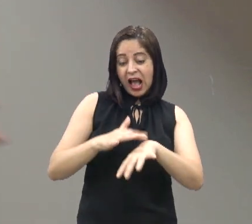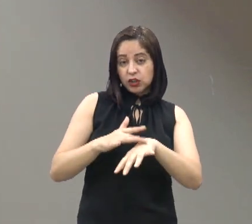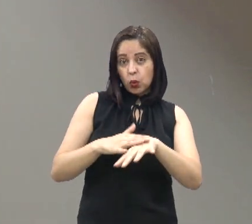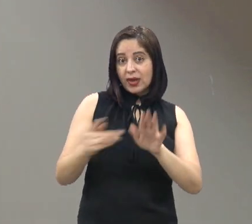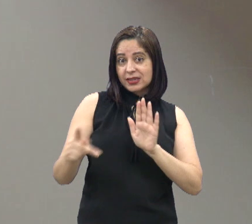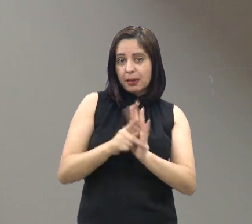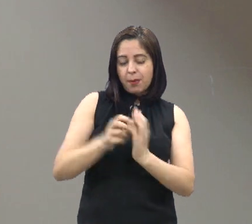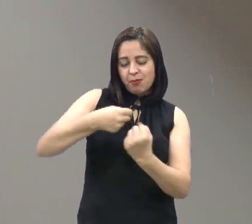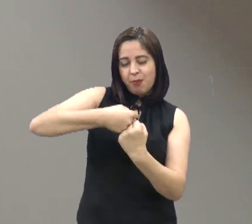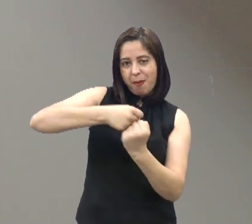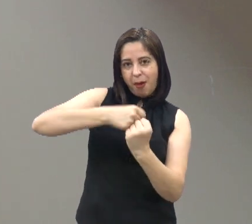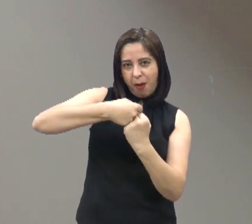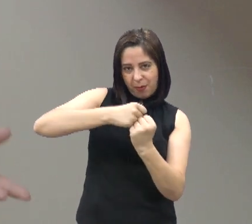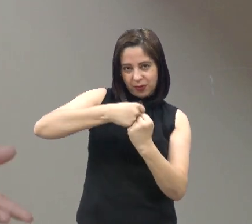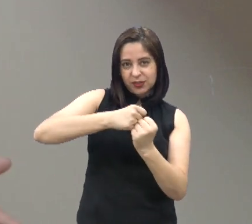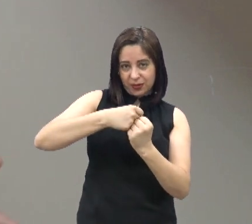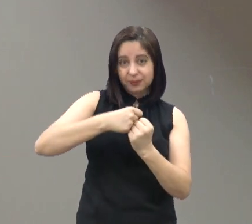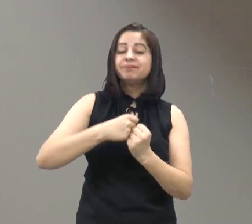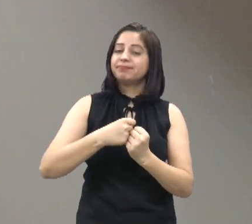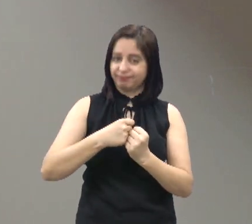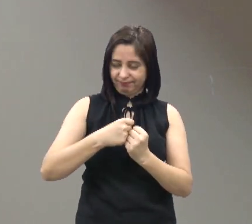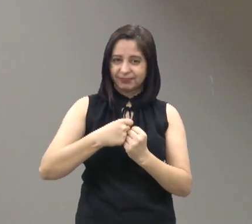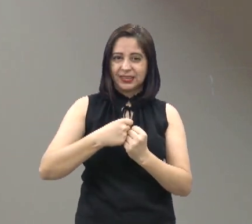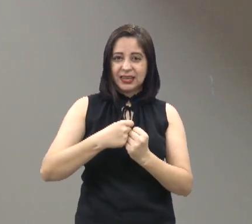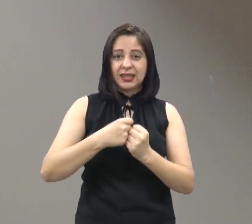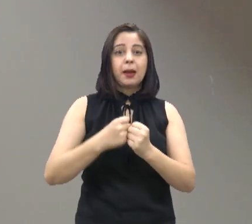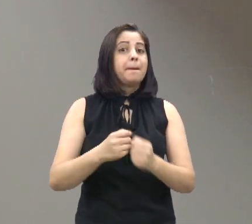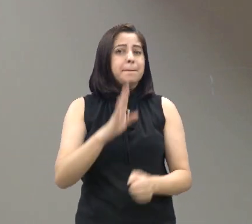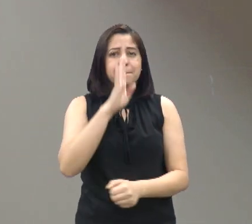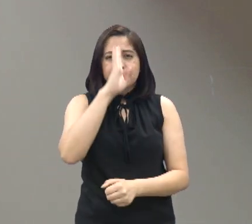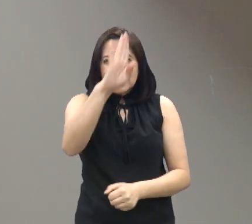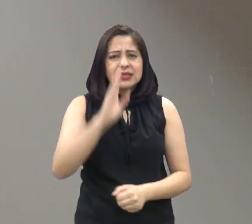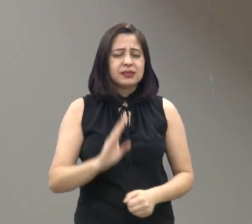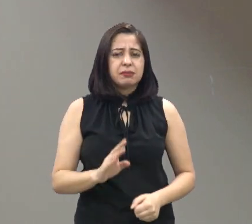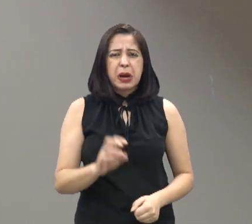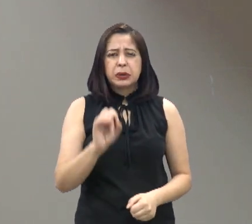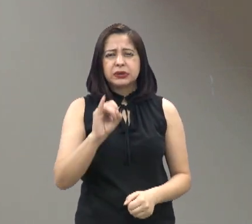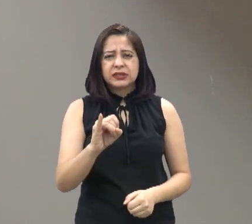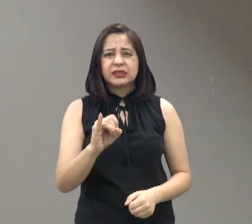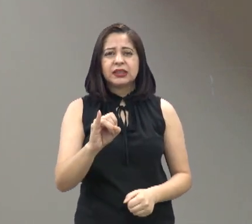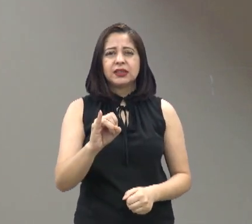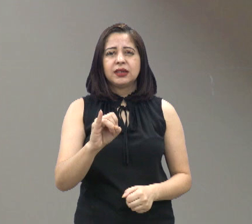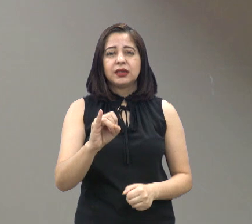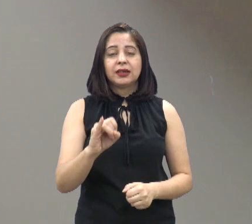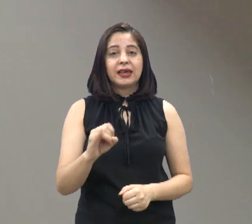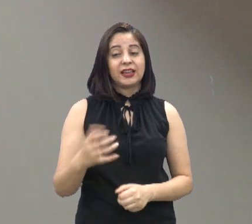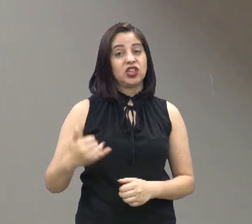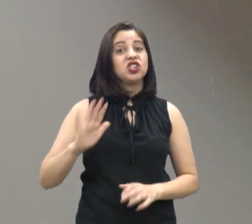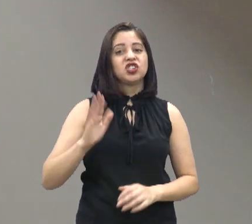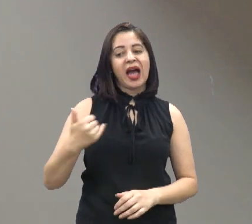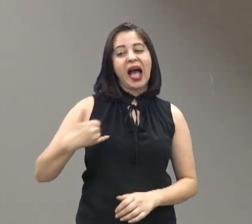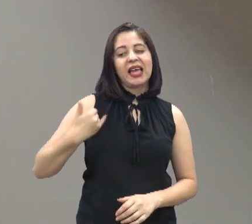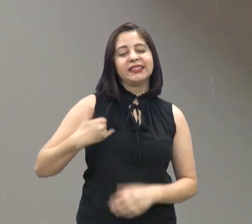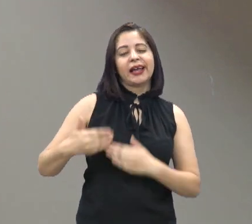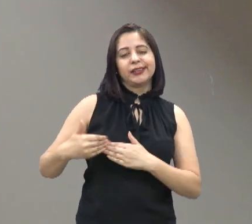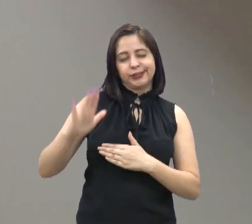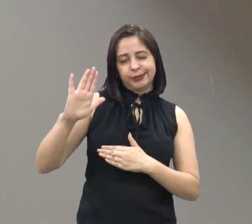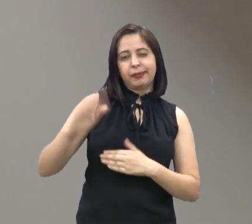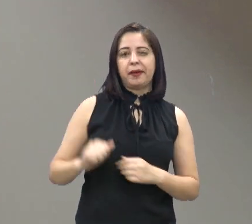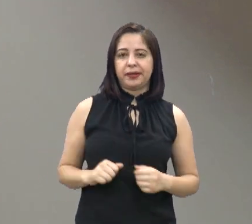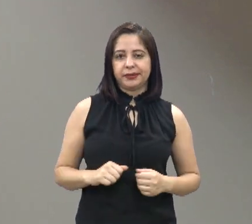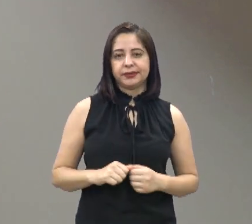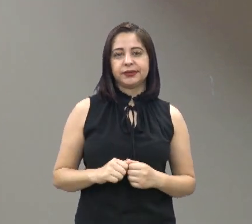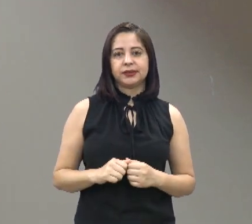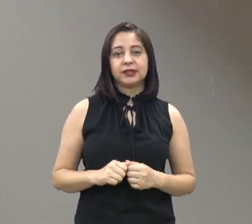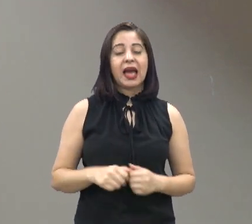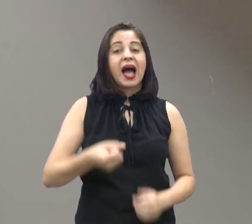às nossas articulações, às nossas juntas, principalmente quando a gente está ali na terceira idade. E a repórter Luísa Minas